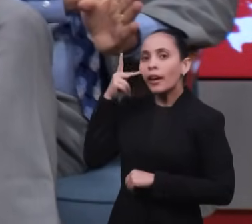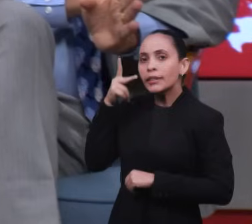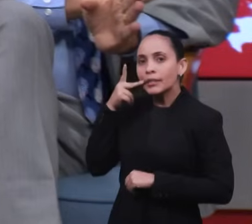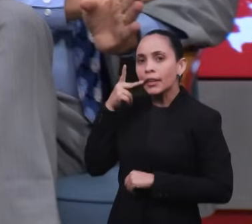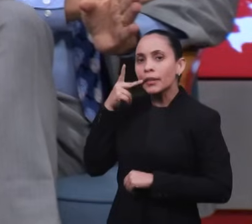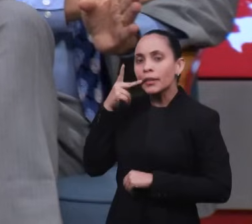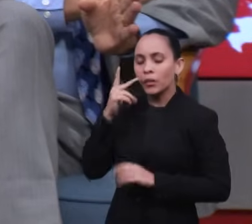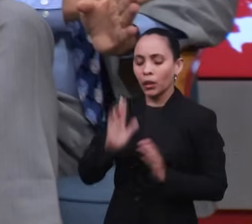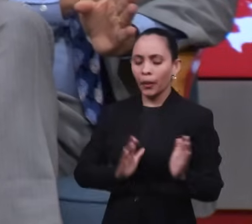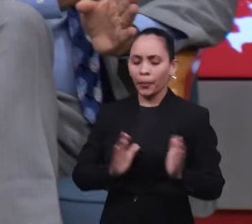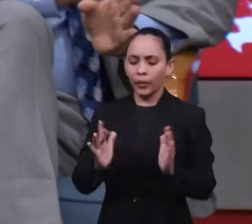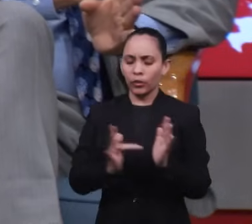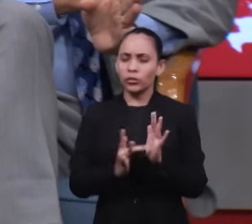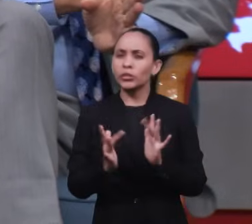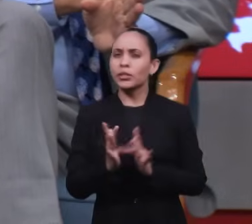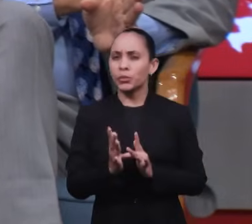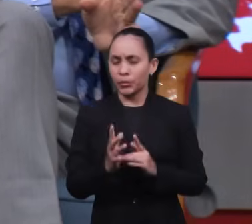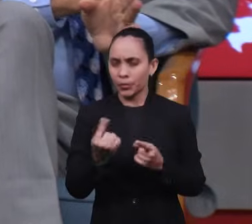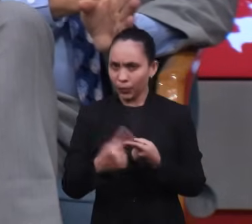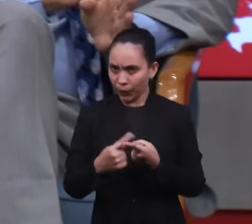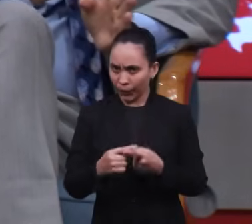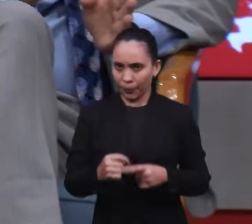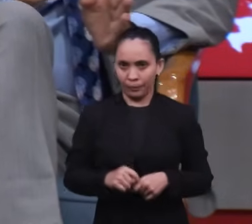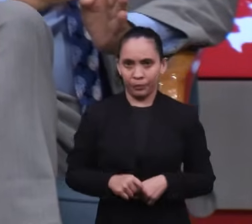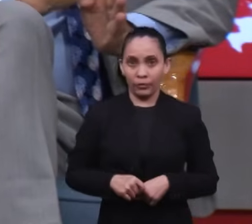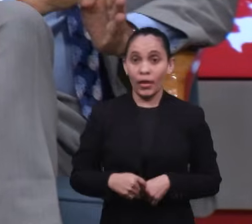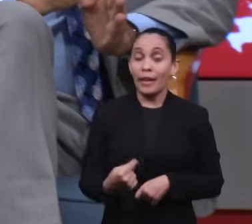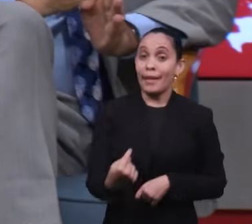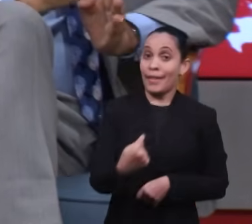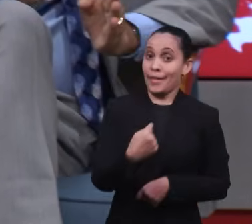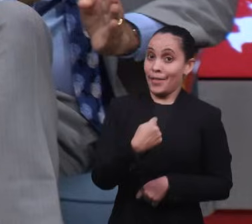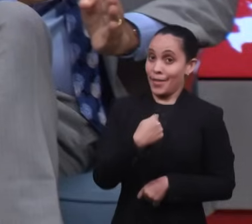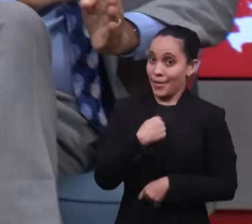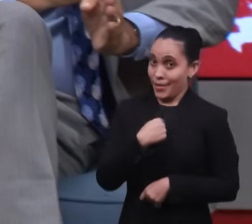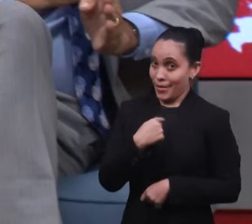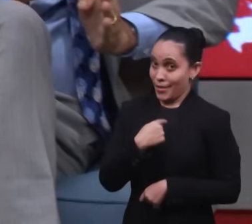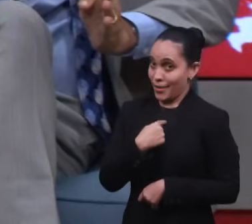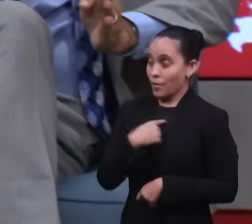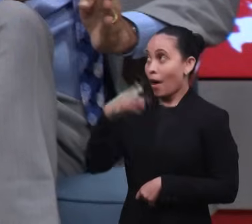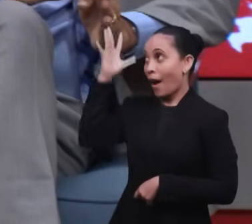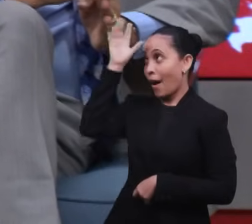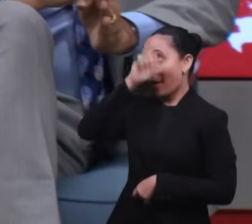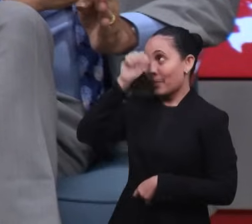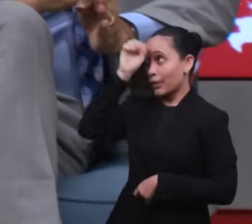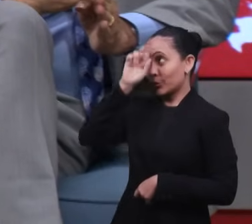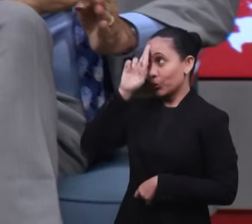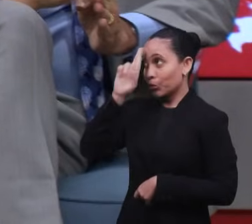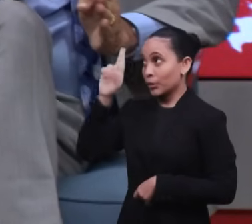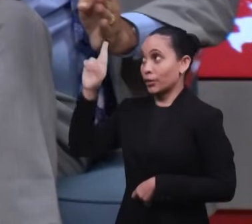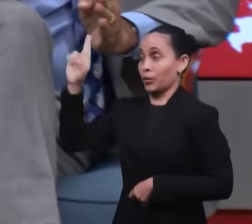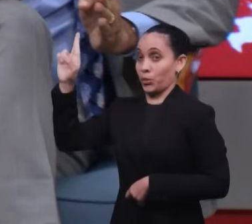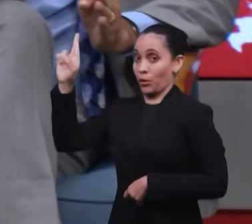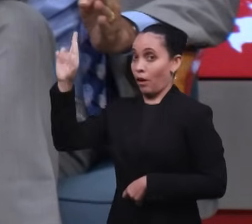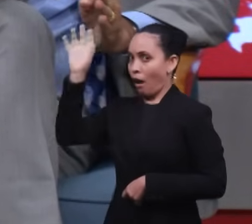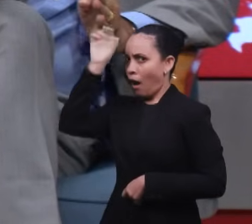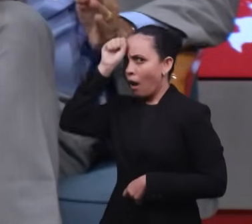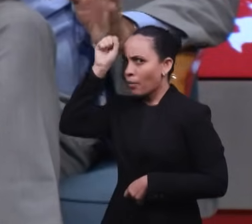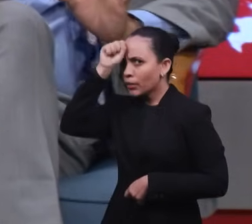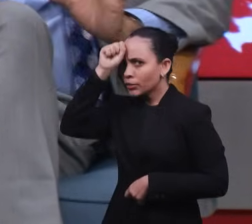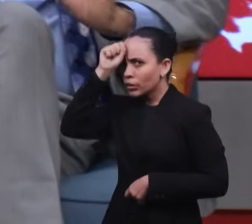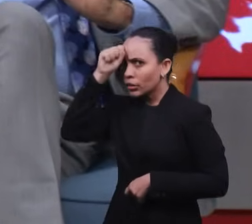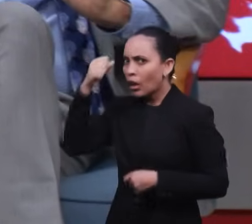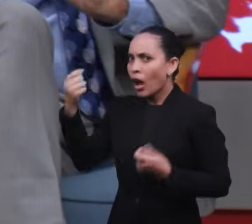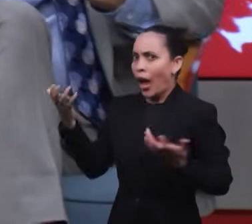Por que ele usa a ceia no tempo de Jesus? Porque ele diz assim, eu recebi do Senhor o que também vos